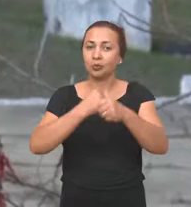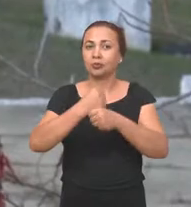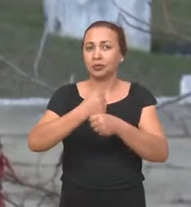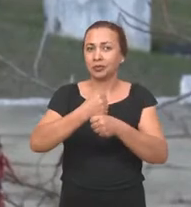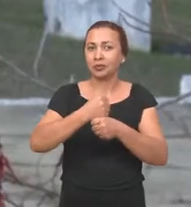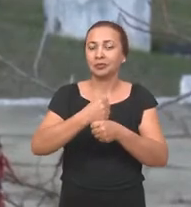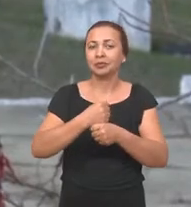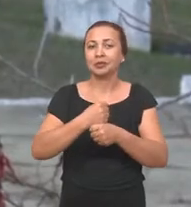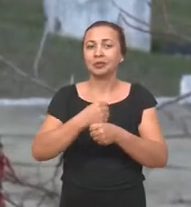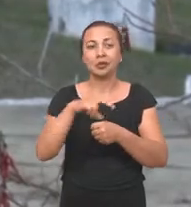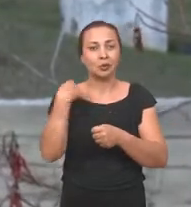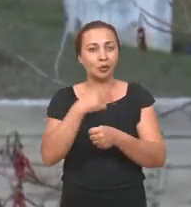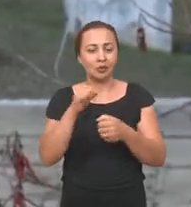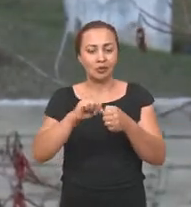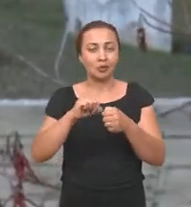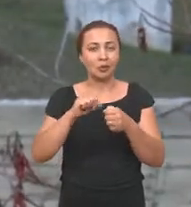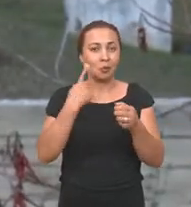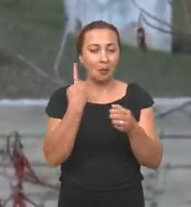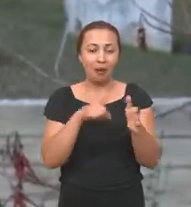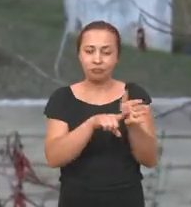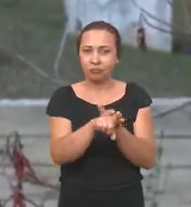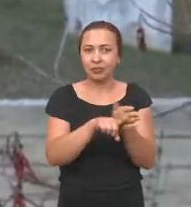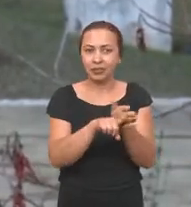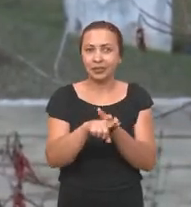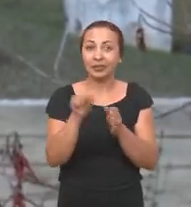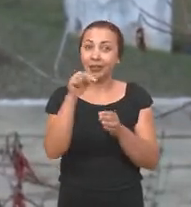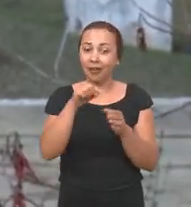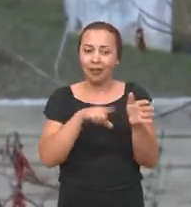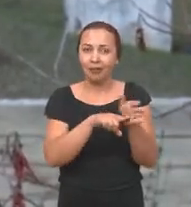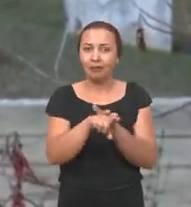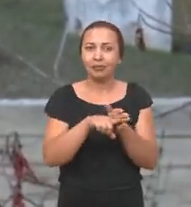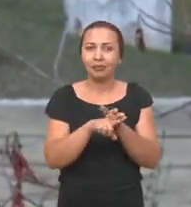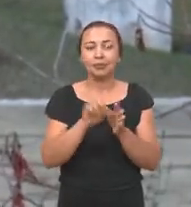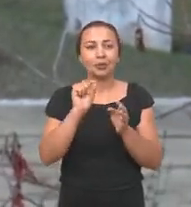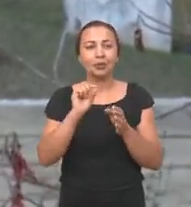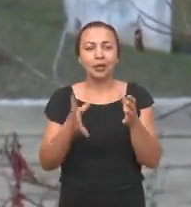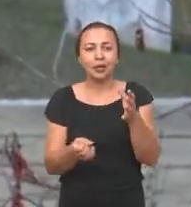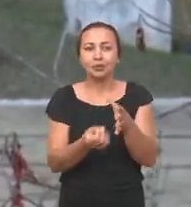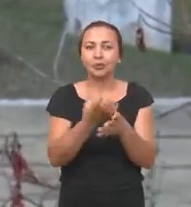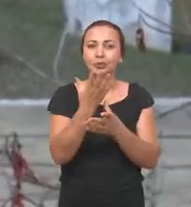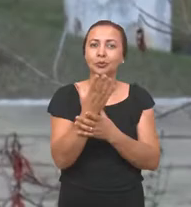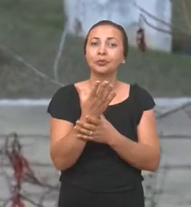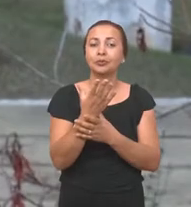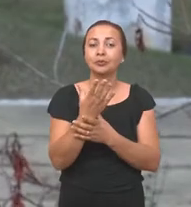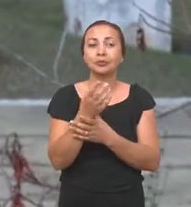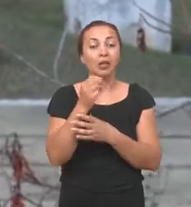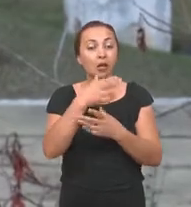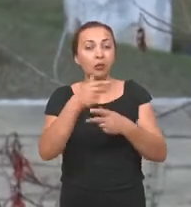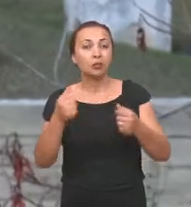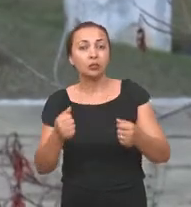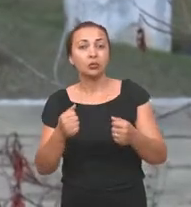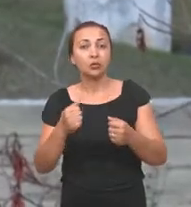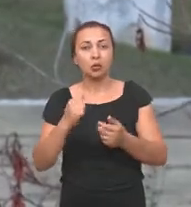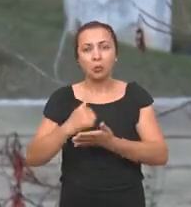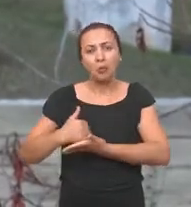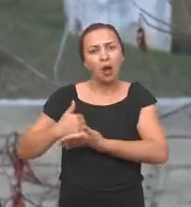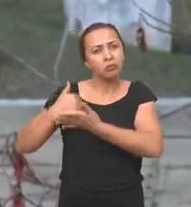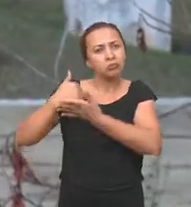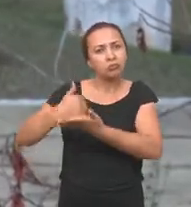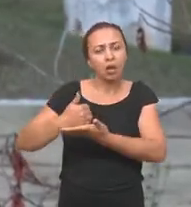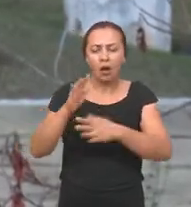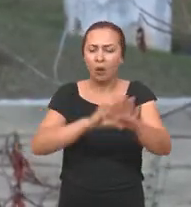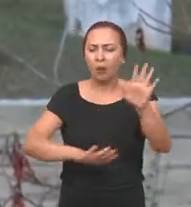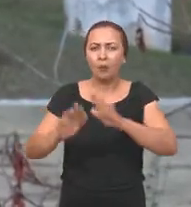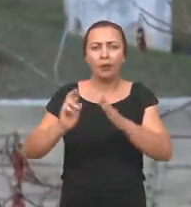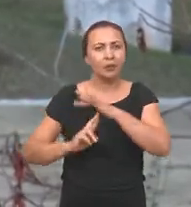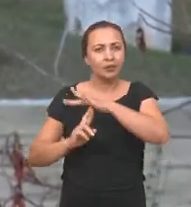2 anos. Nós fizemos uma pesquisa e nessa pesquisa o que emergiu foi justamente a questão da sustentabilidade,